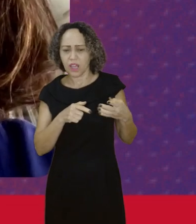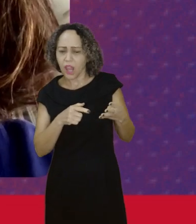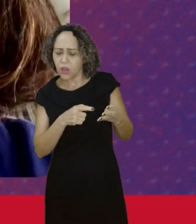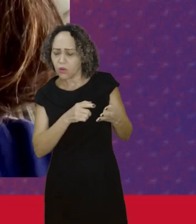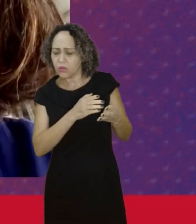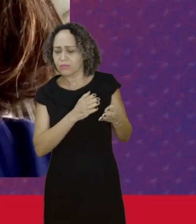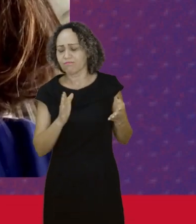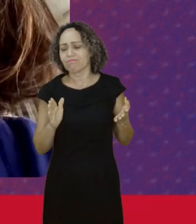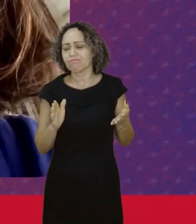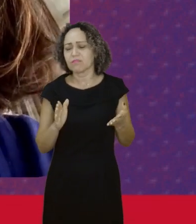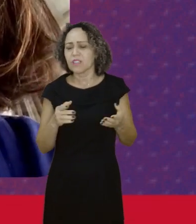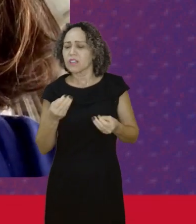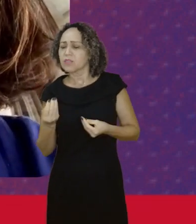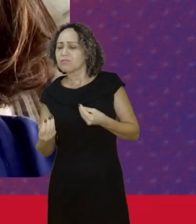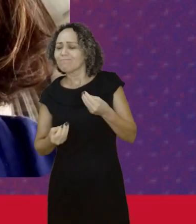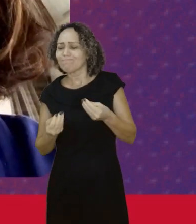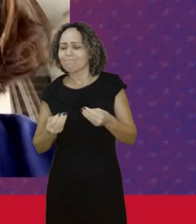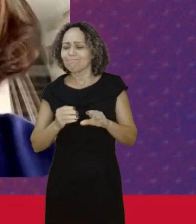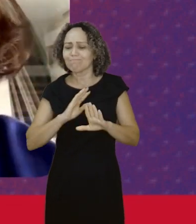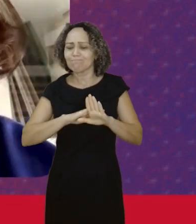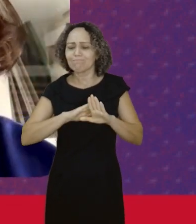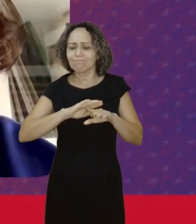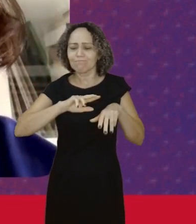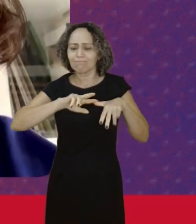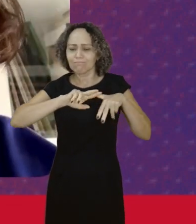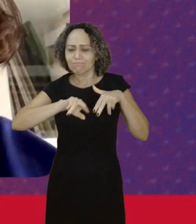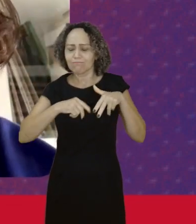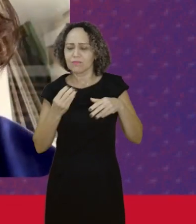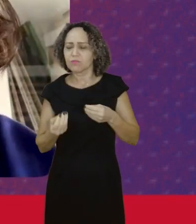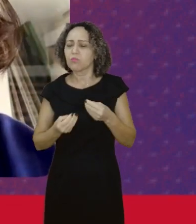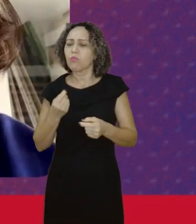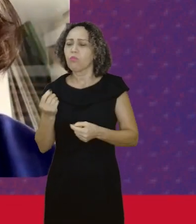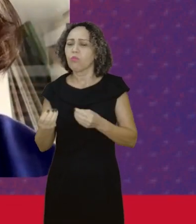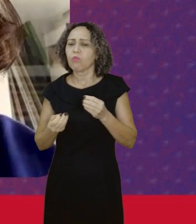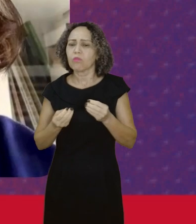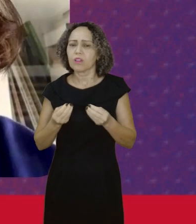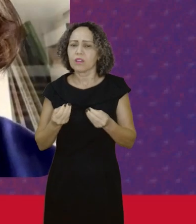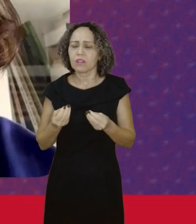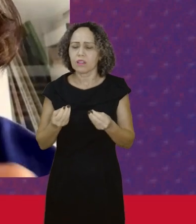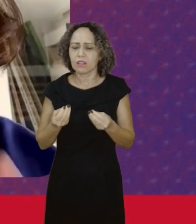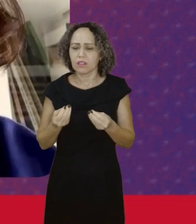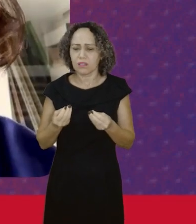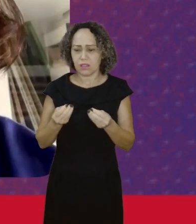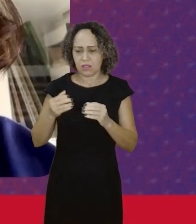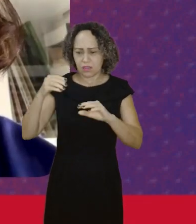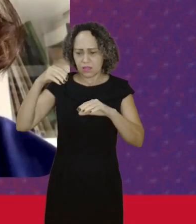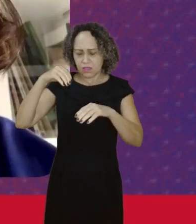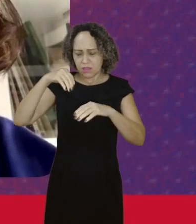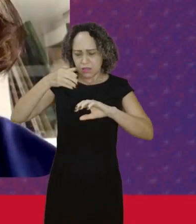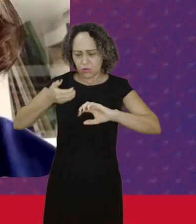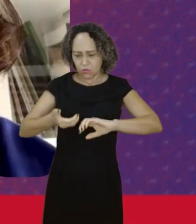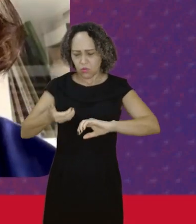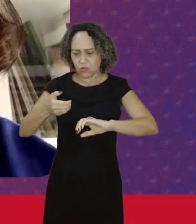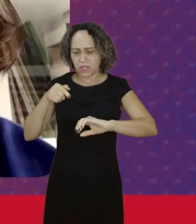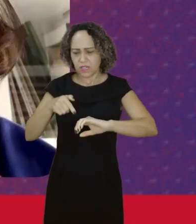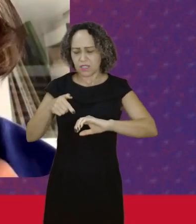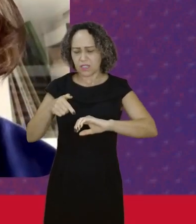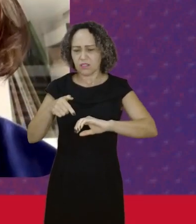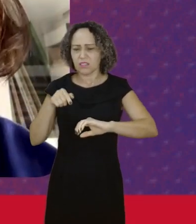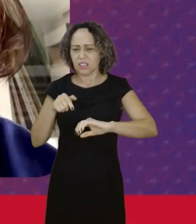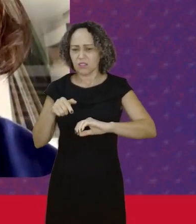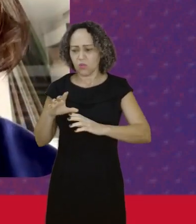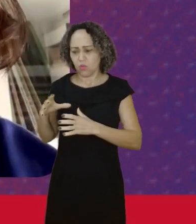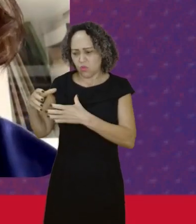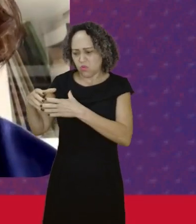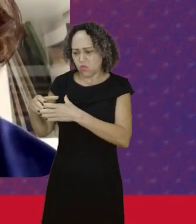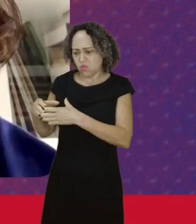da questão de gênero por conta da pressão realizada no Congresso Nacional pelos grupos de